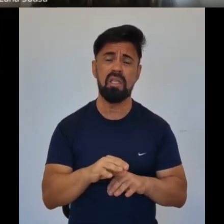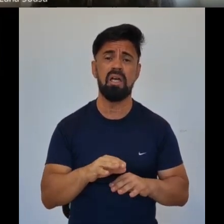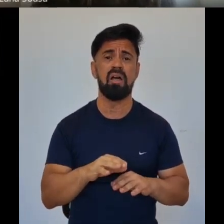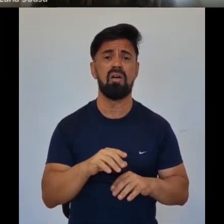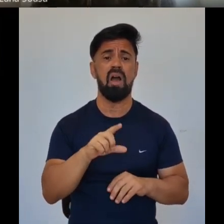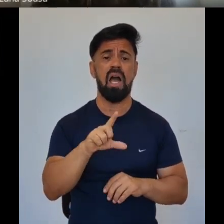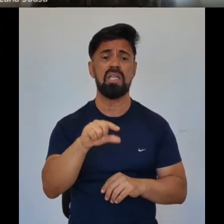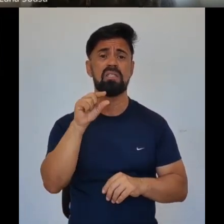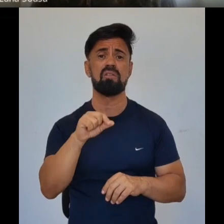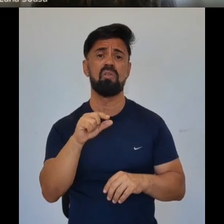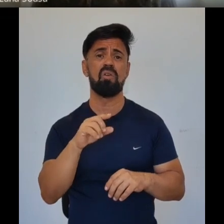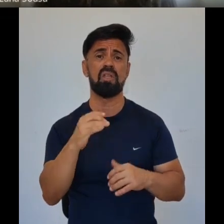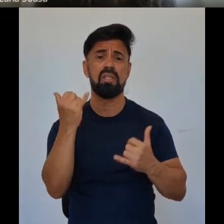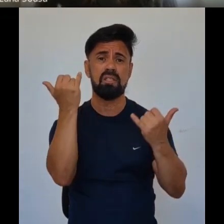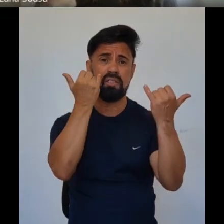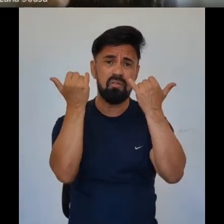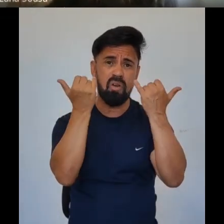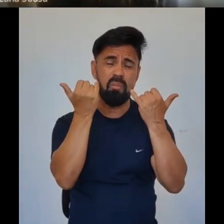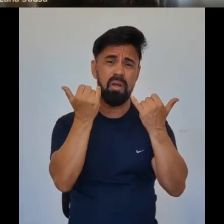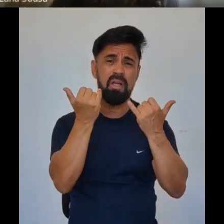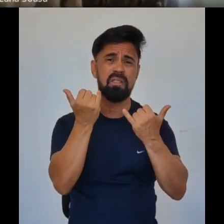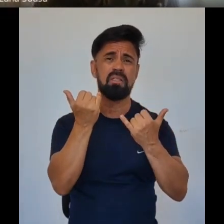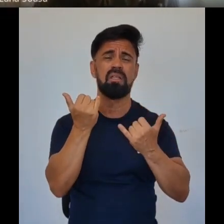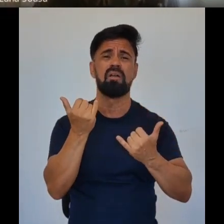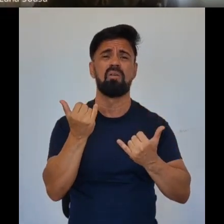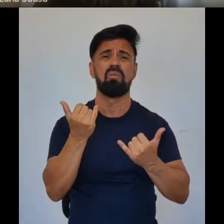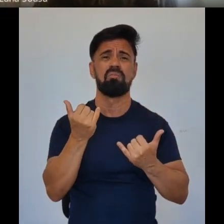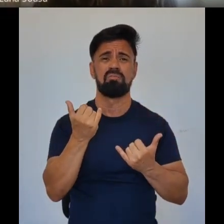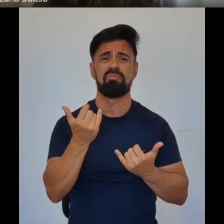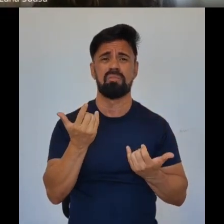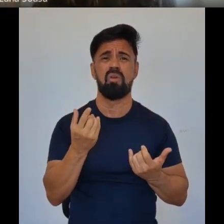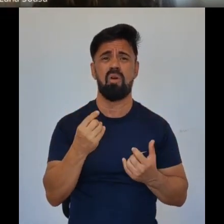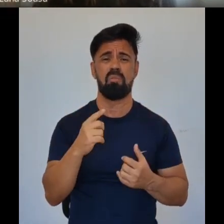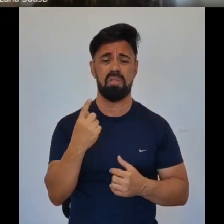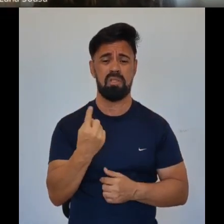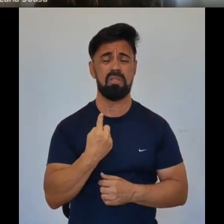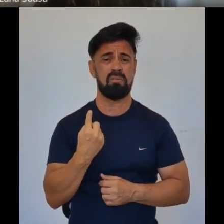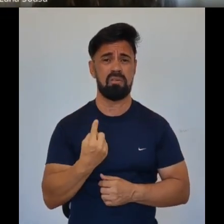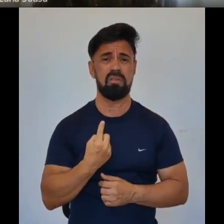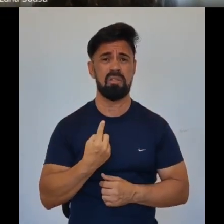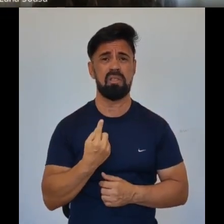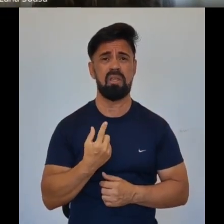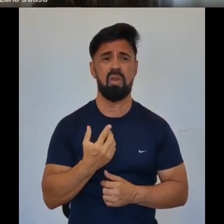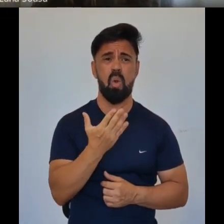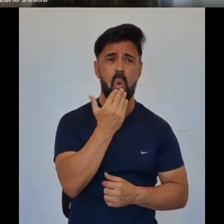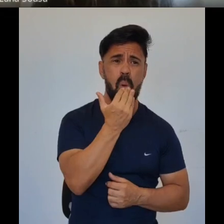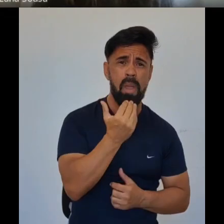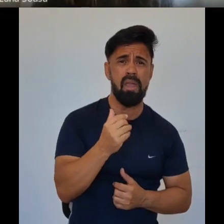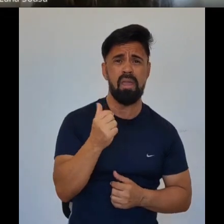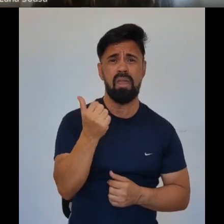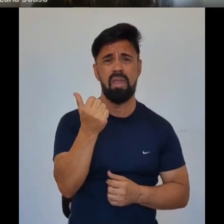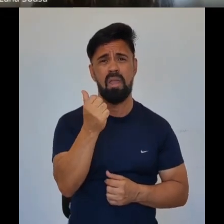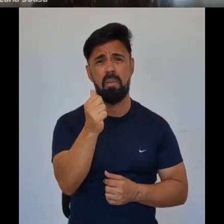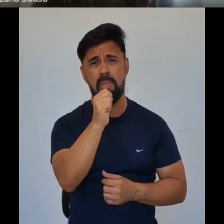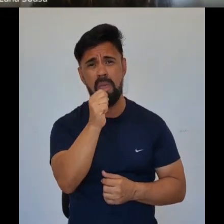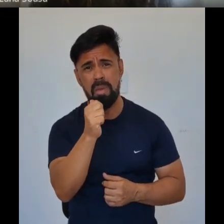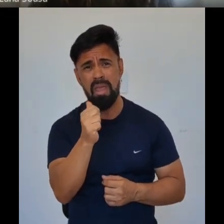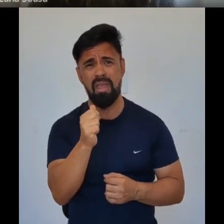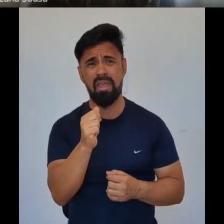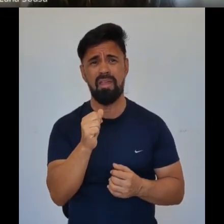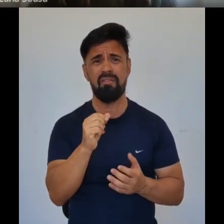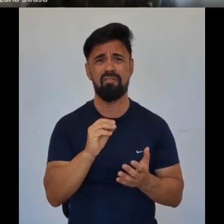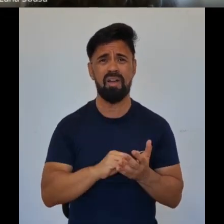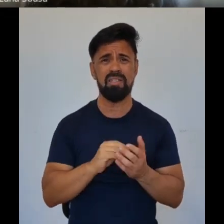conhecimento, aí a gente vai considerar baixos níveis educacionais, as escolhas e acesso à informação, muitas